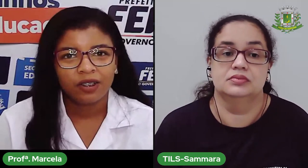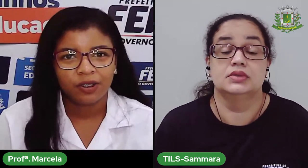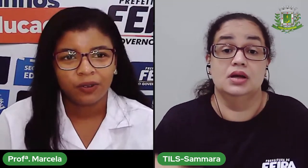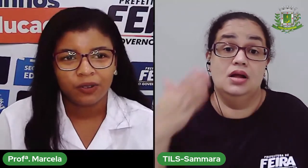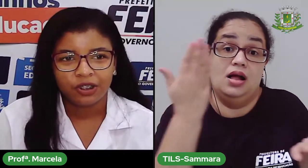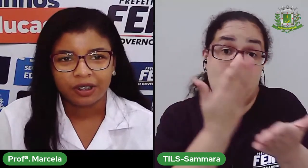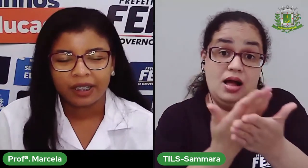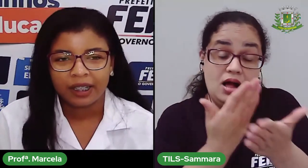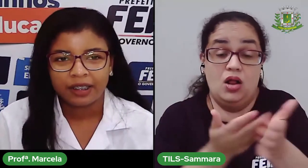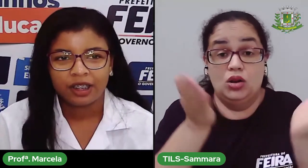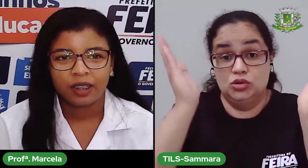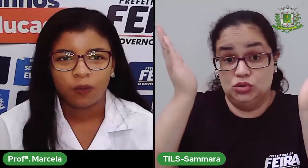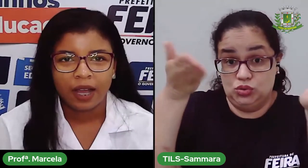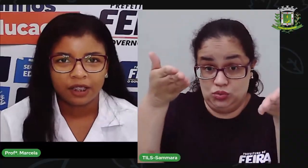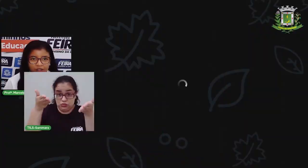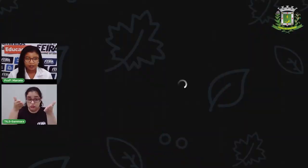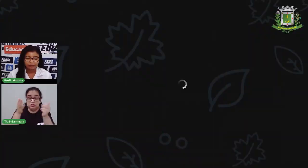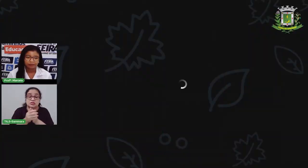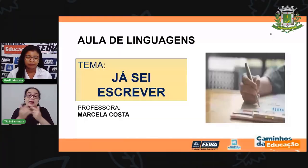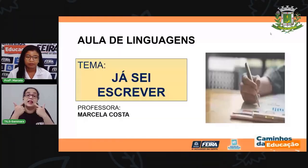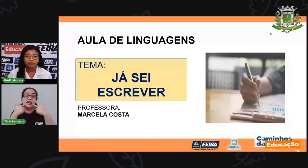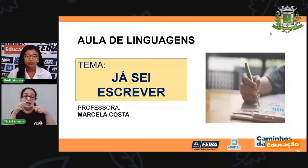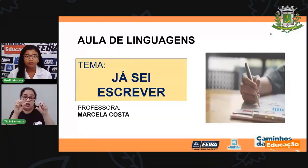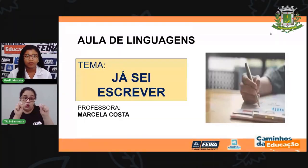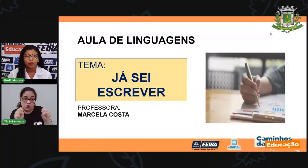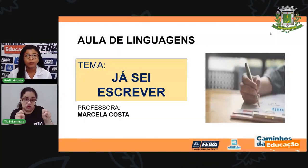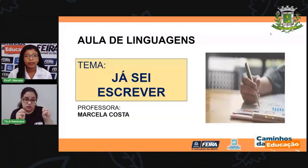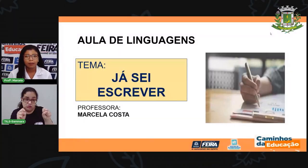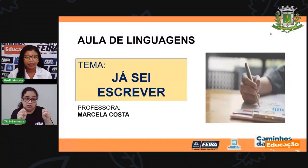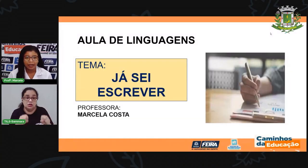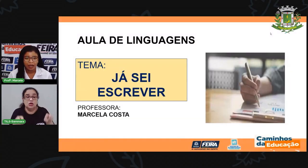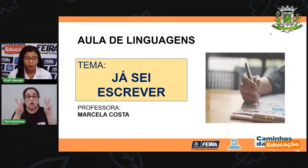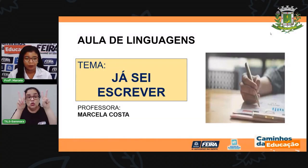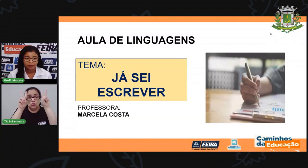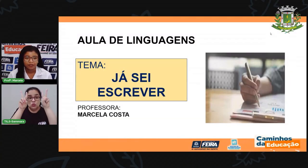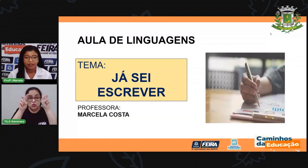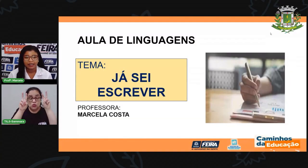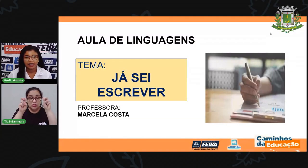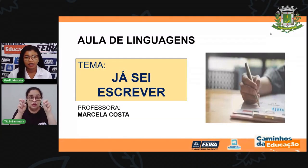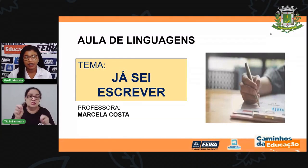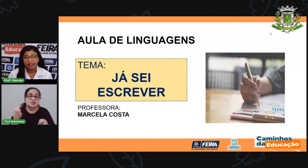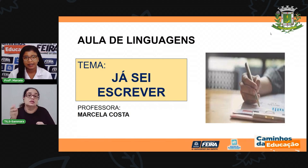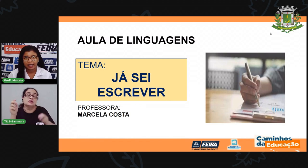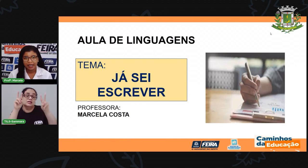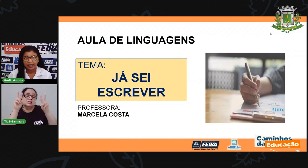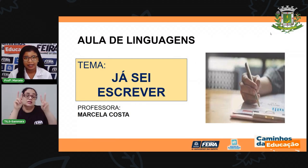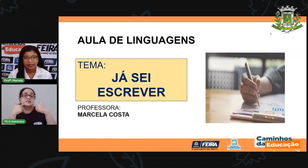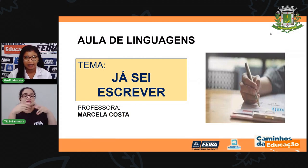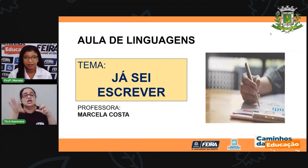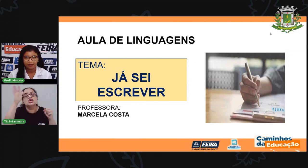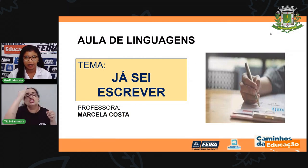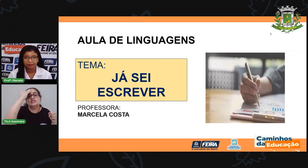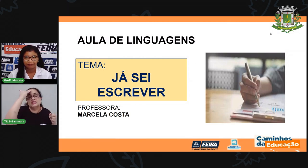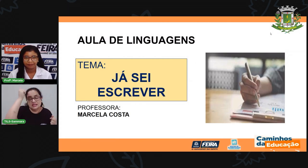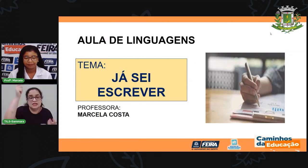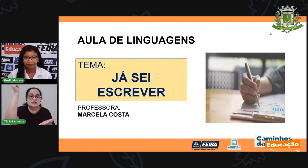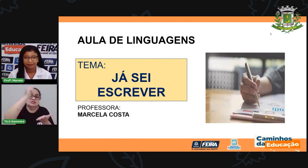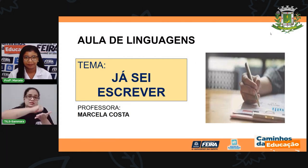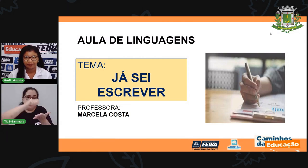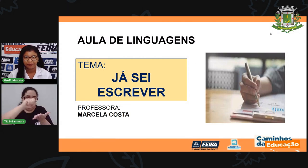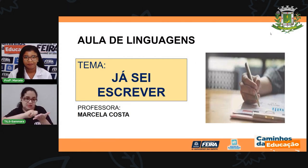Nessa aula de hoje, de linguagens, o tema da aula vai ser Já sei escrever.